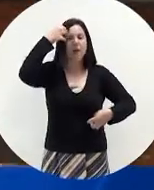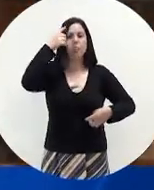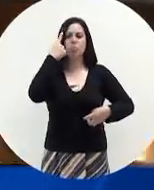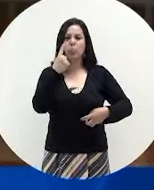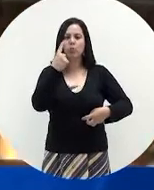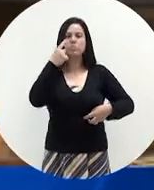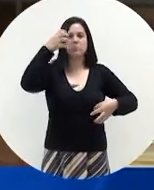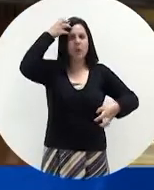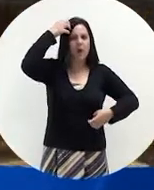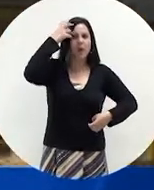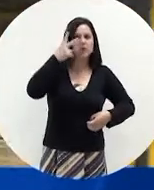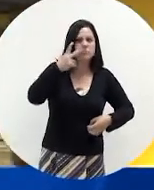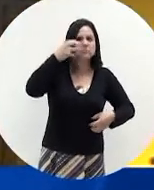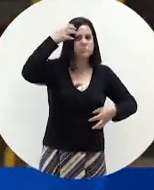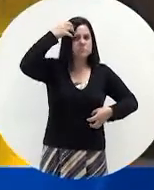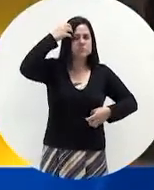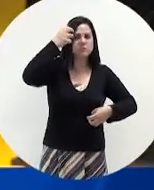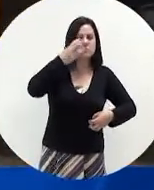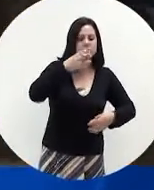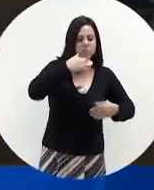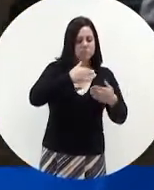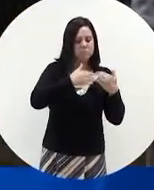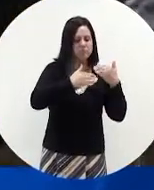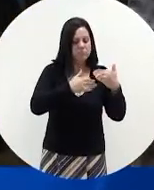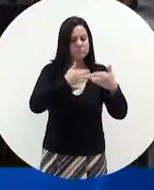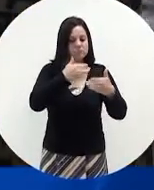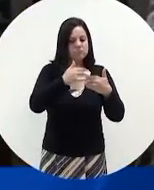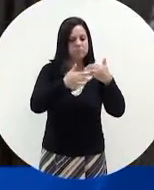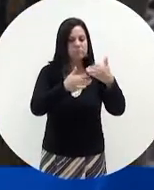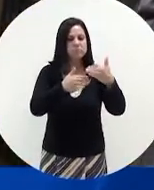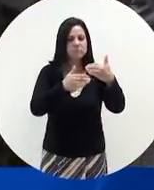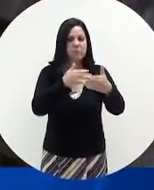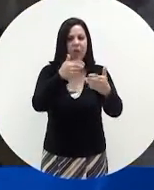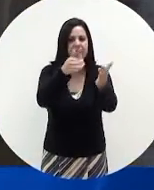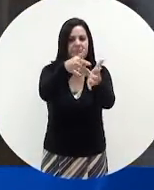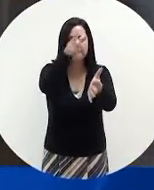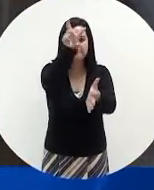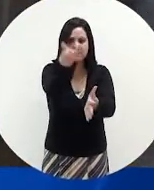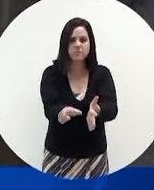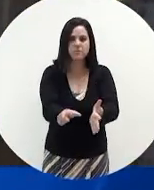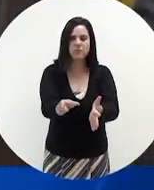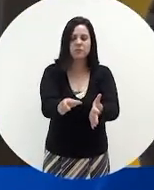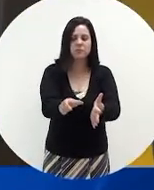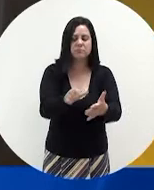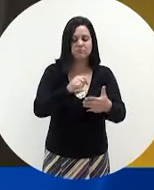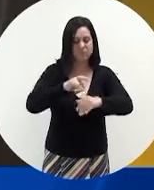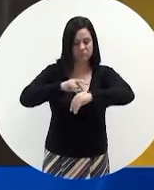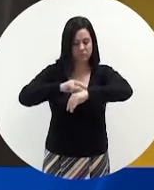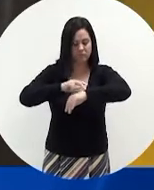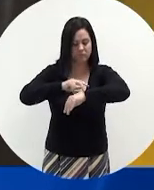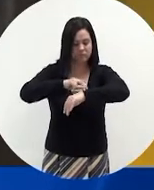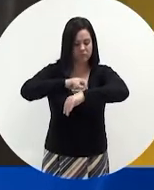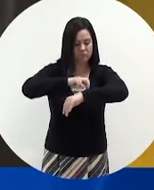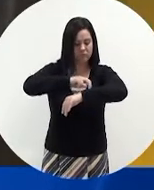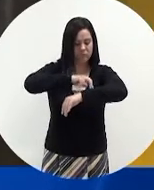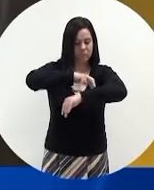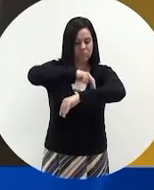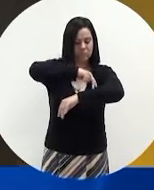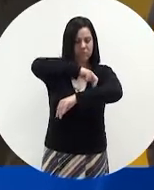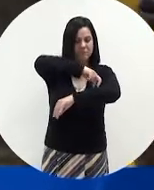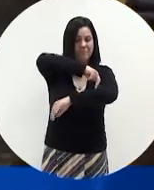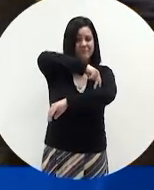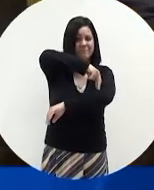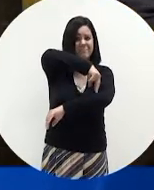isso? Diz assim, olha, vou pegar aqui um exemplo, né? O homem veio do macaco. Então você tinha que ter o macaco 1, o